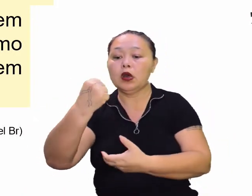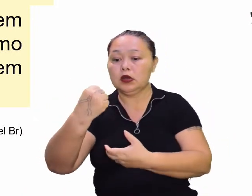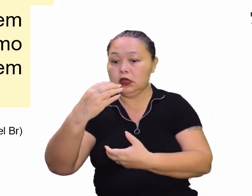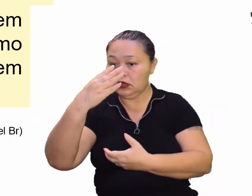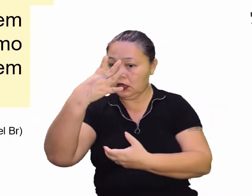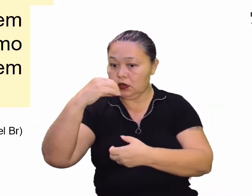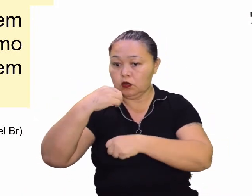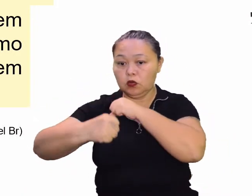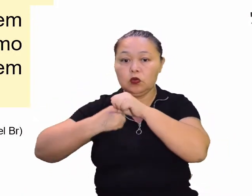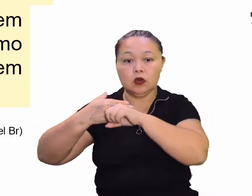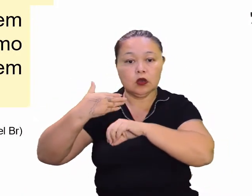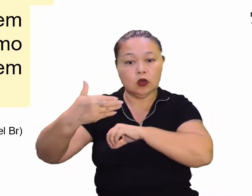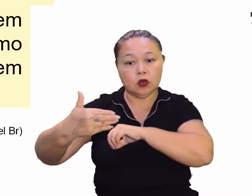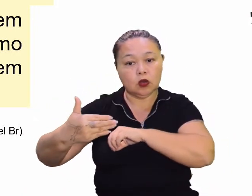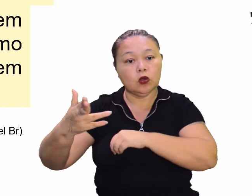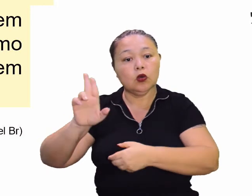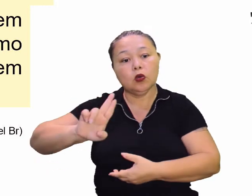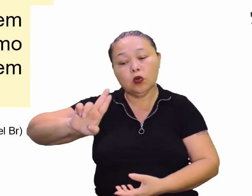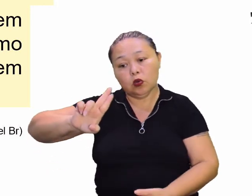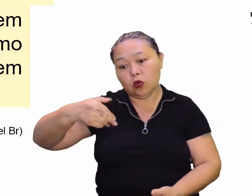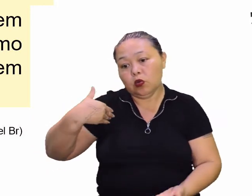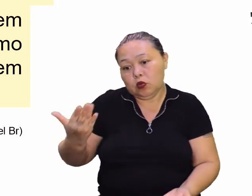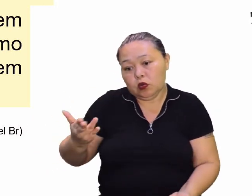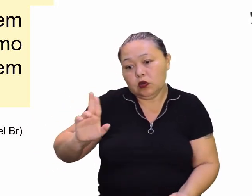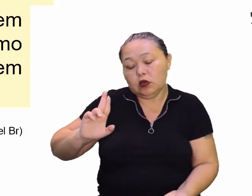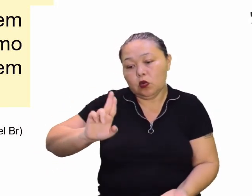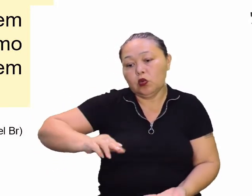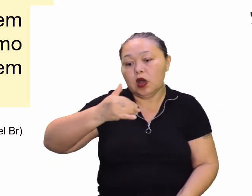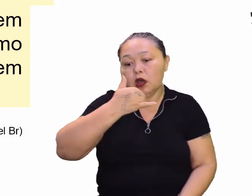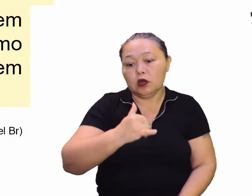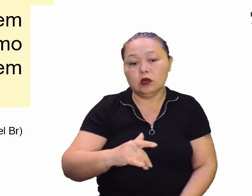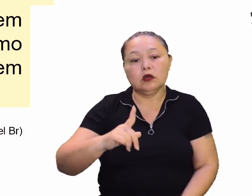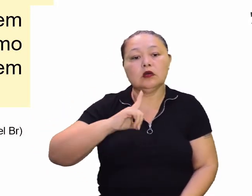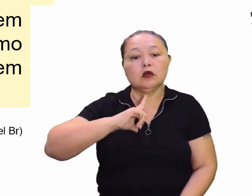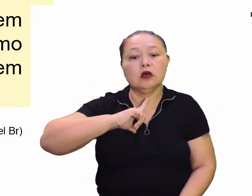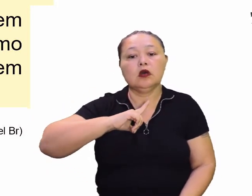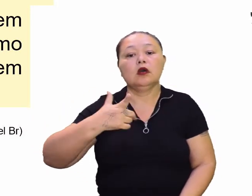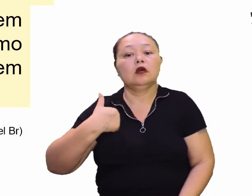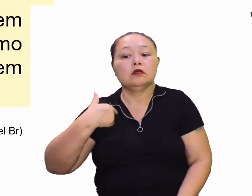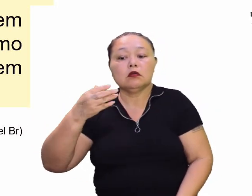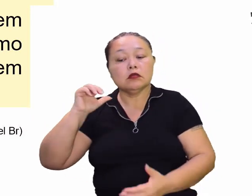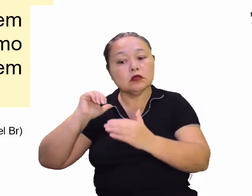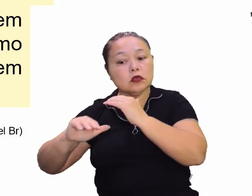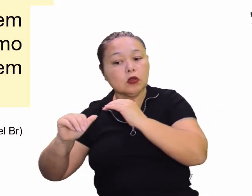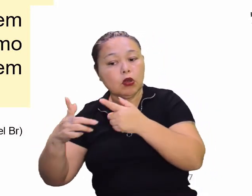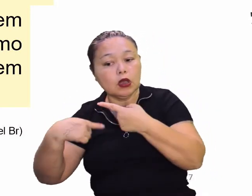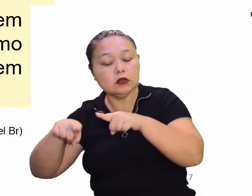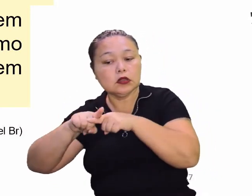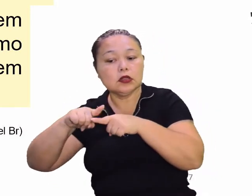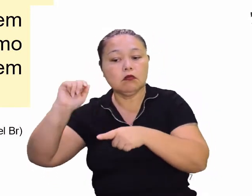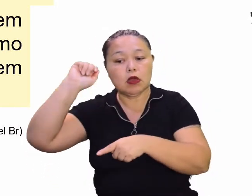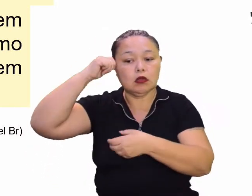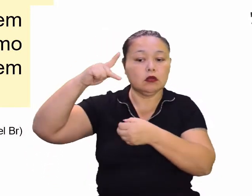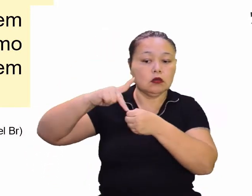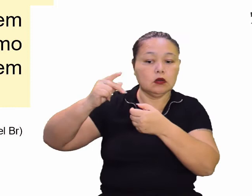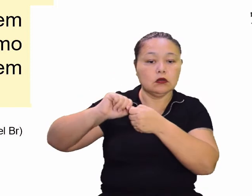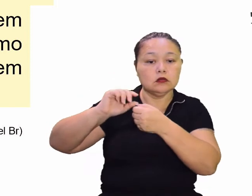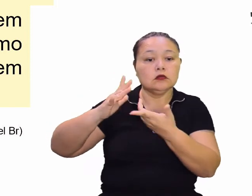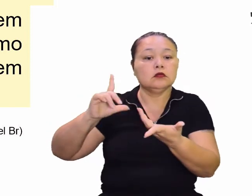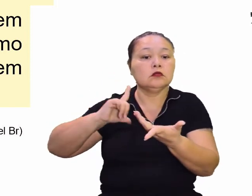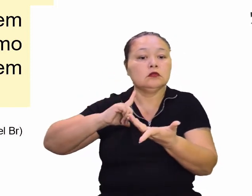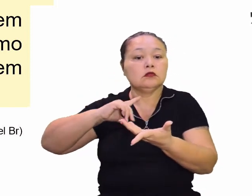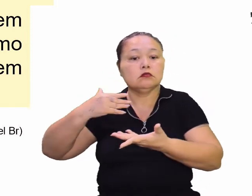anos, mantido o atual nível de consumo, e é evidente que tanto as reservas quanto o consumo se incrementarão ao longo deste